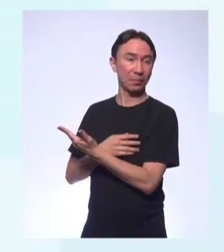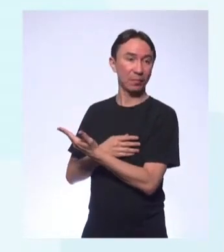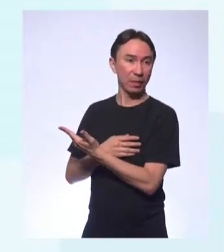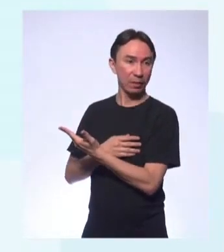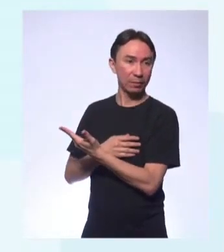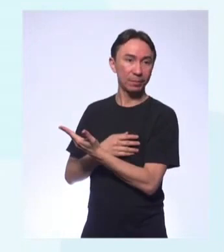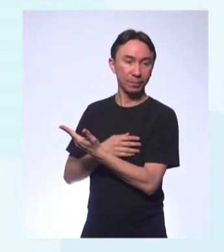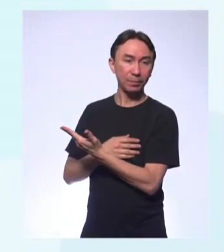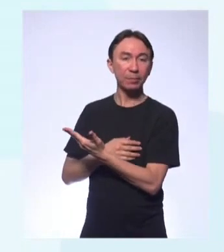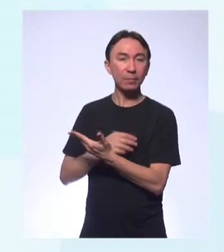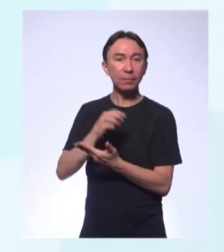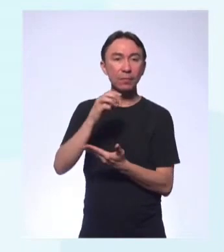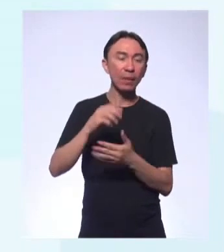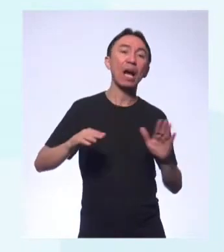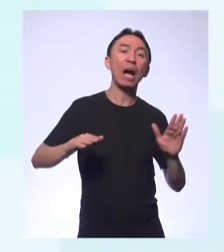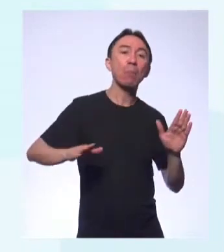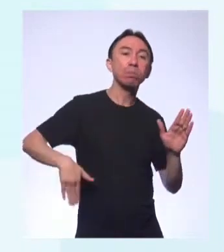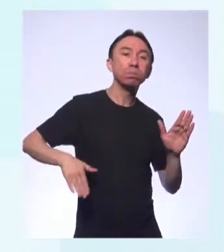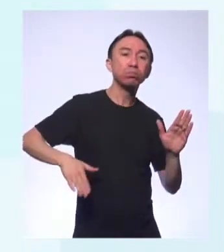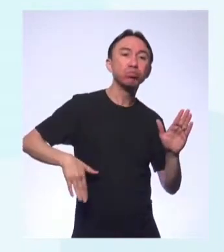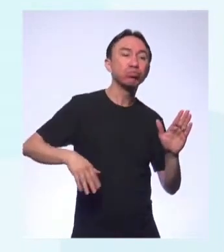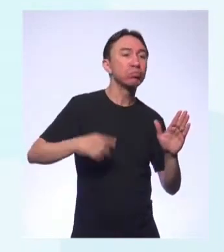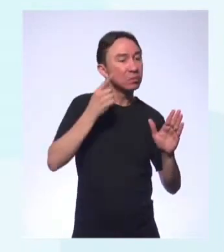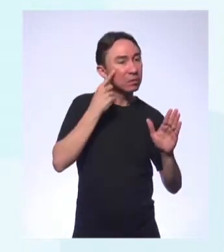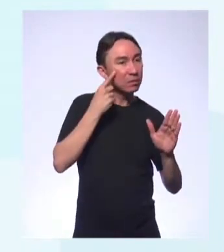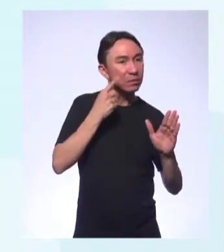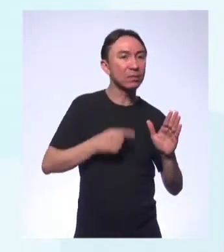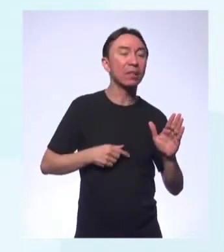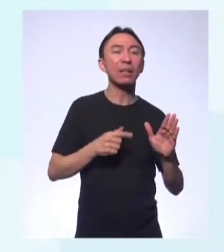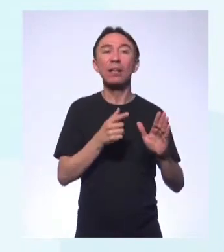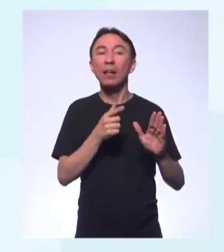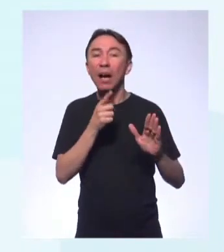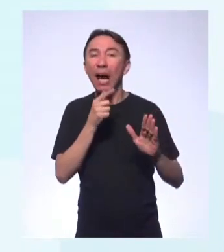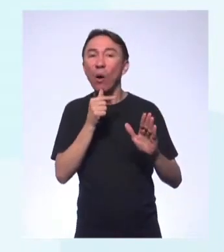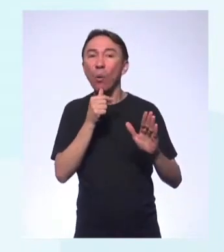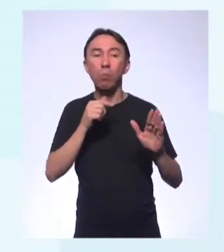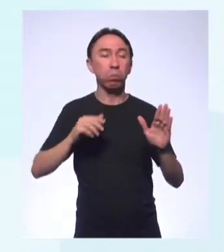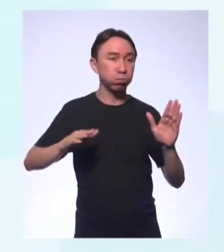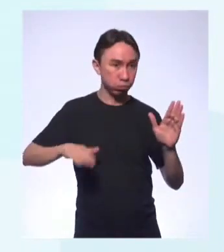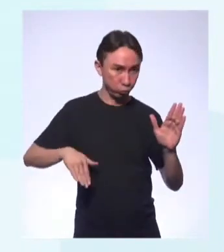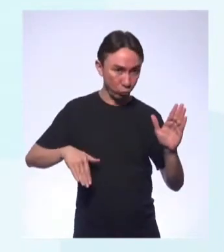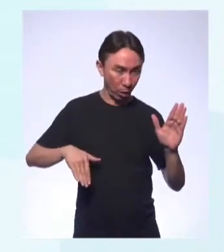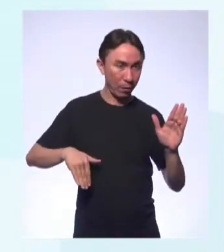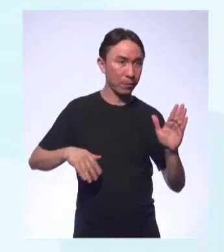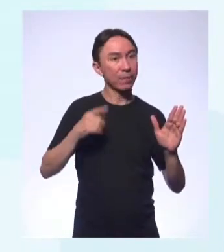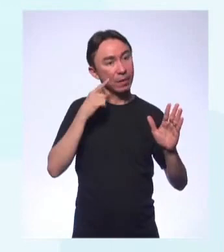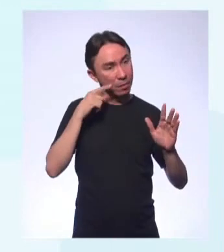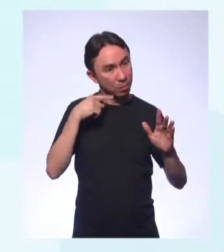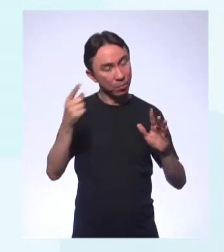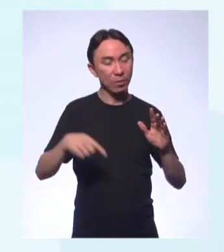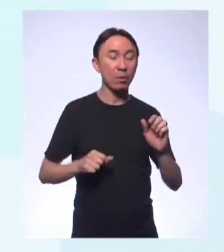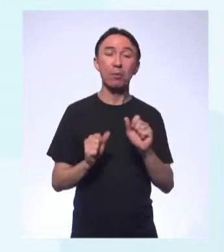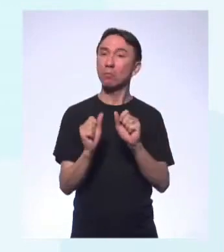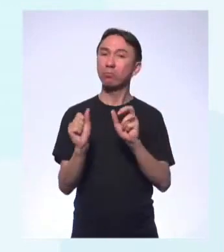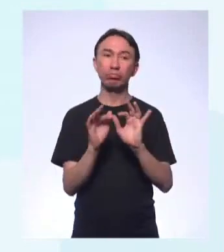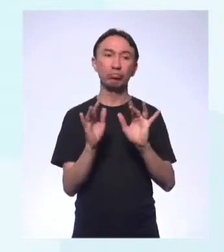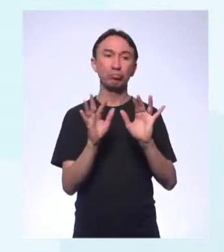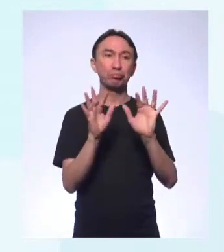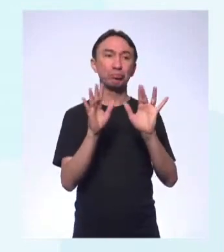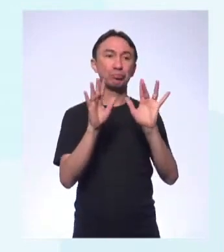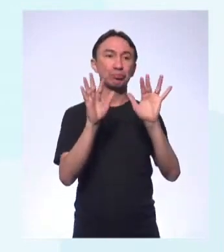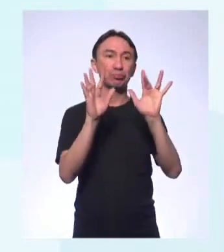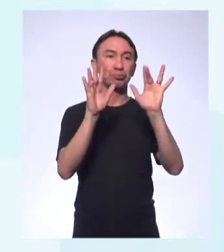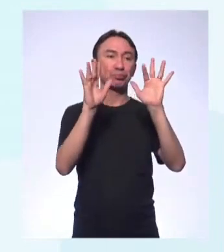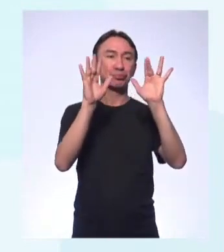dos oceanos, armazenamento da água nos oceanos, ocorrendo a evaporação,